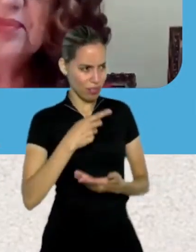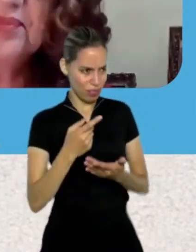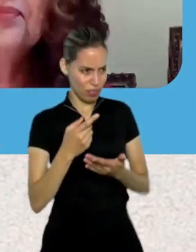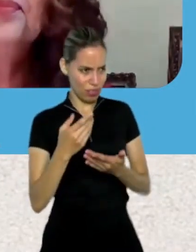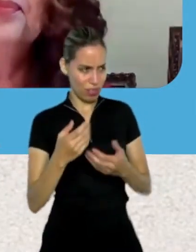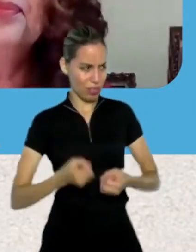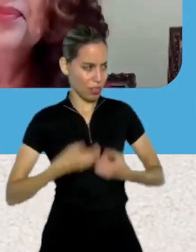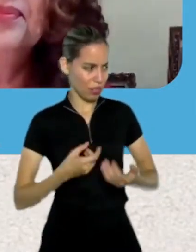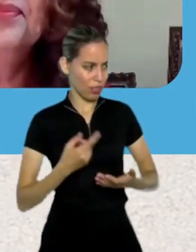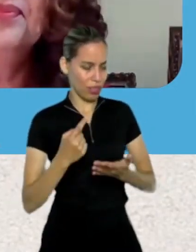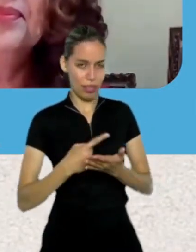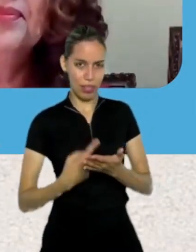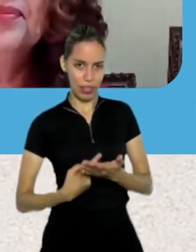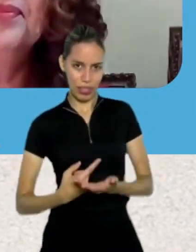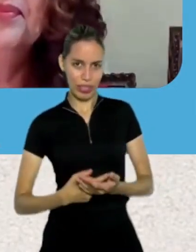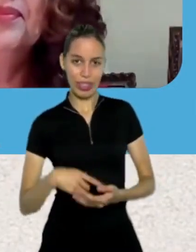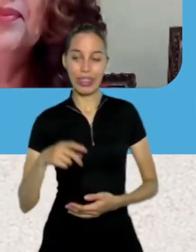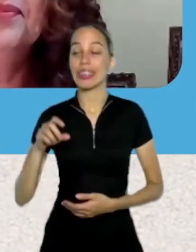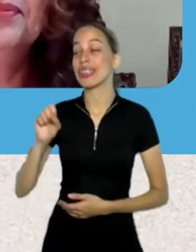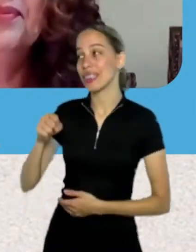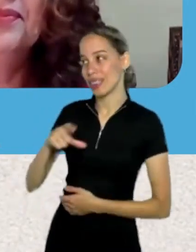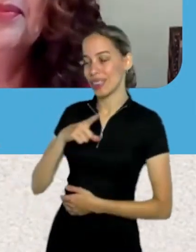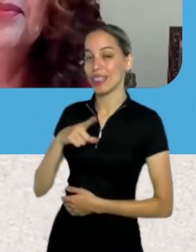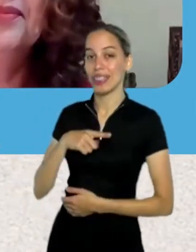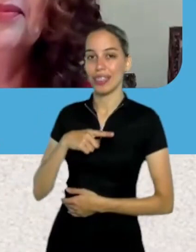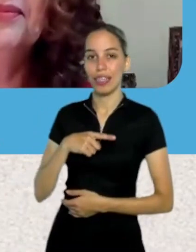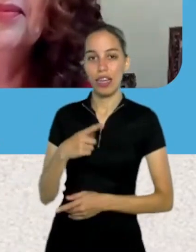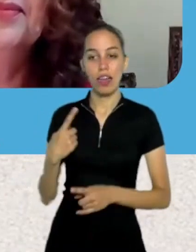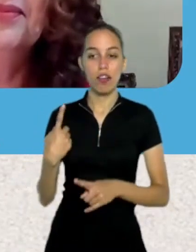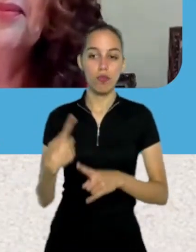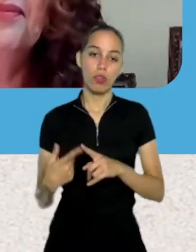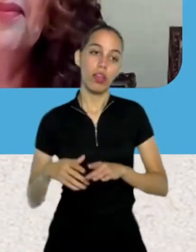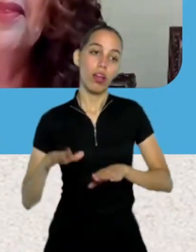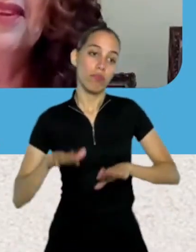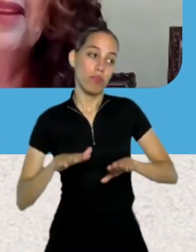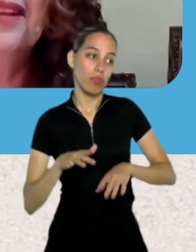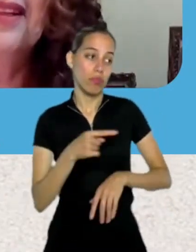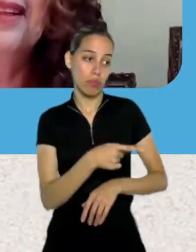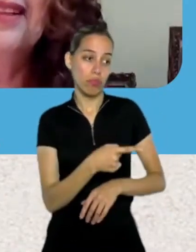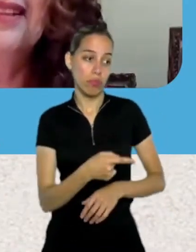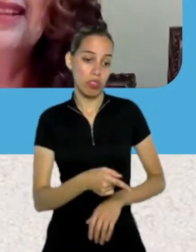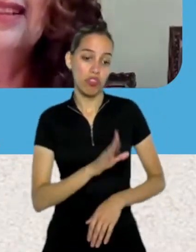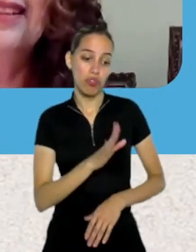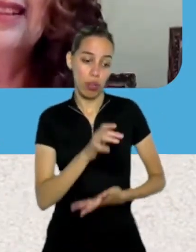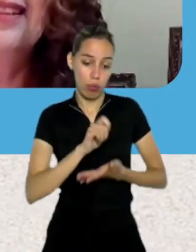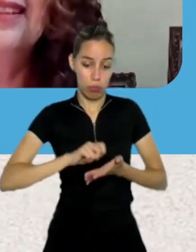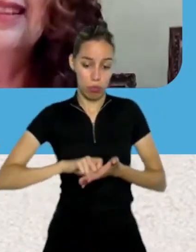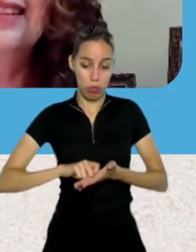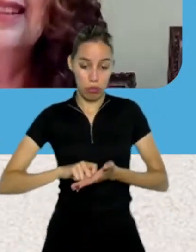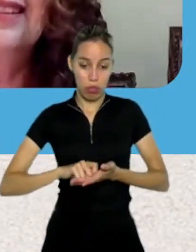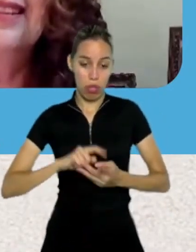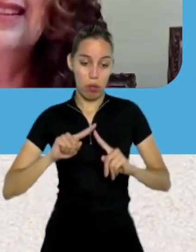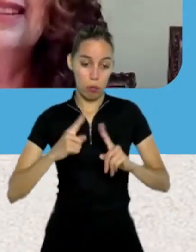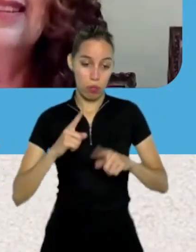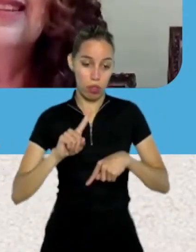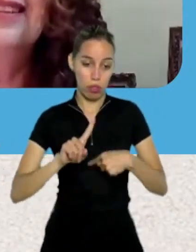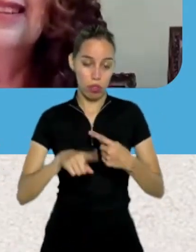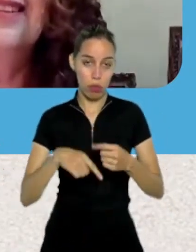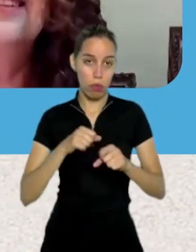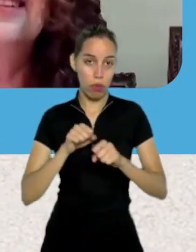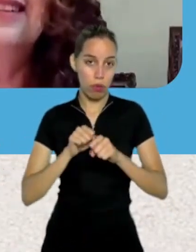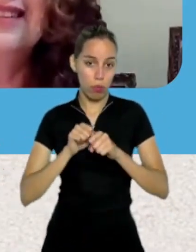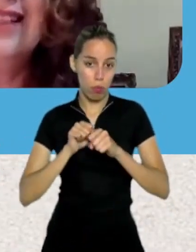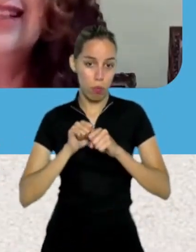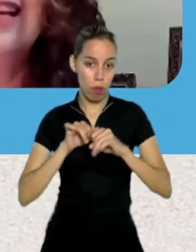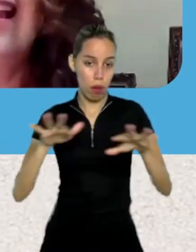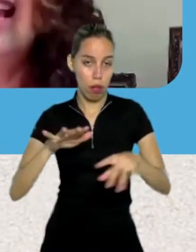anotação? Porque às vezes publicou depois, mais tarde, em 2010, mas as poesias já estavam ali escritas há mais tempo e foi só